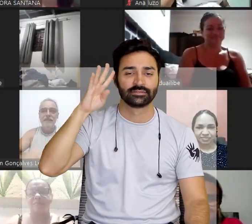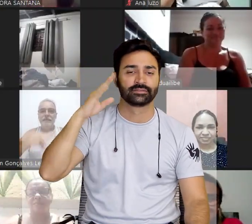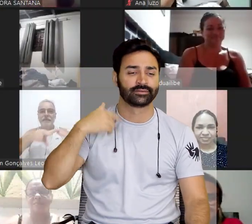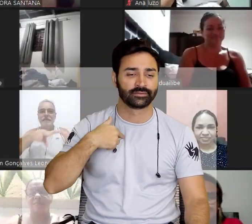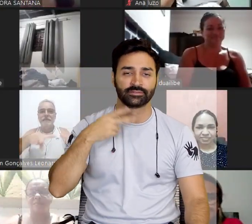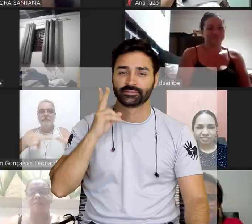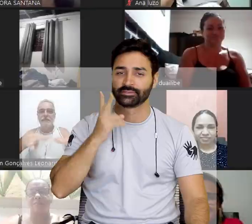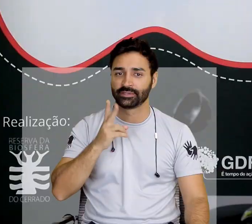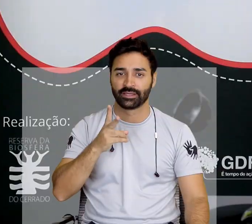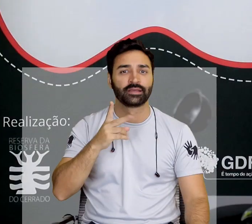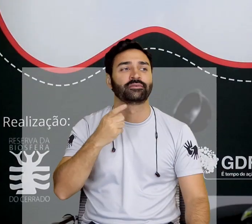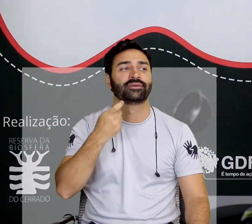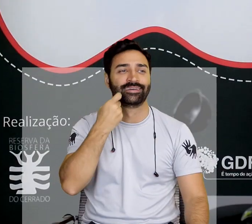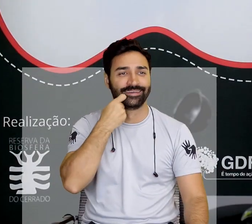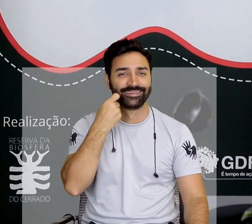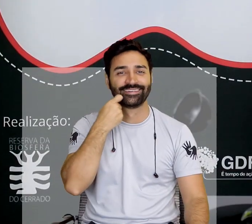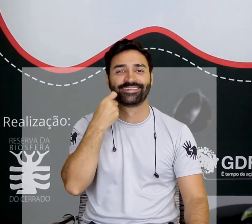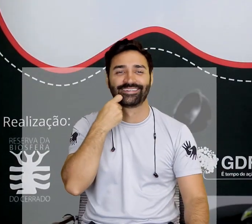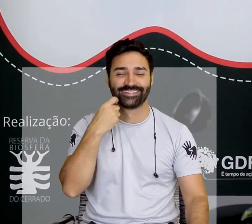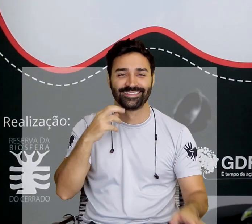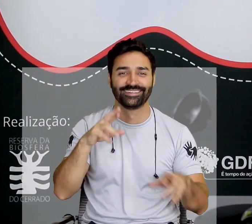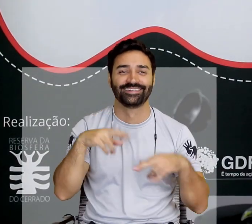mim a reunião é sempre sexta-feira.